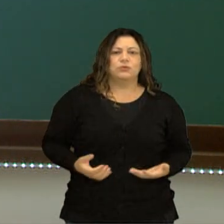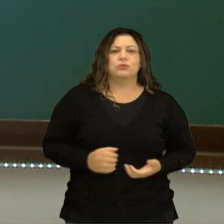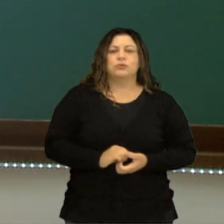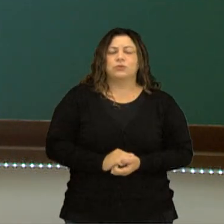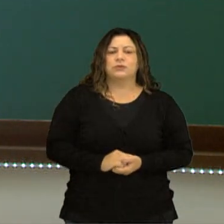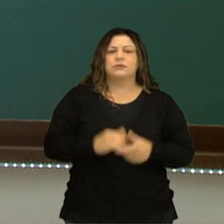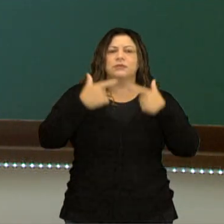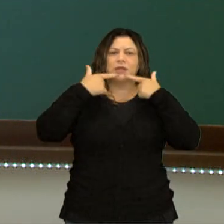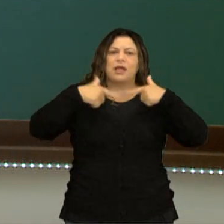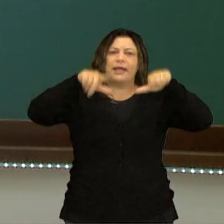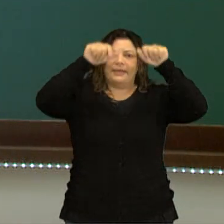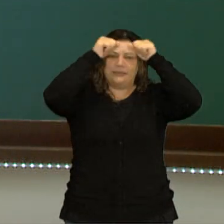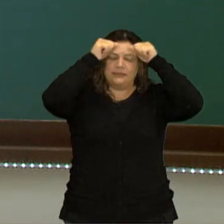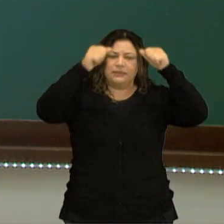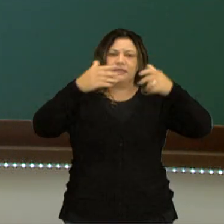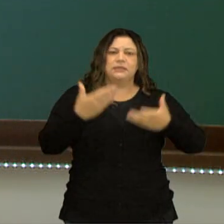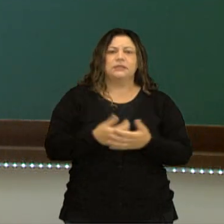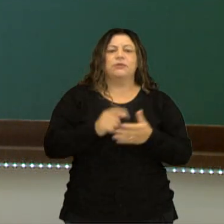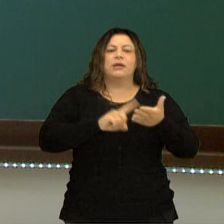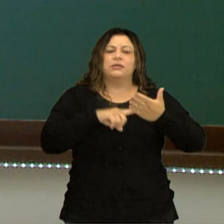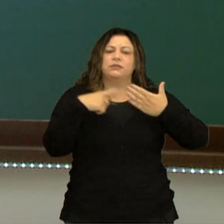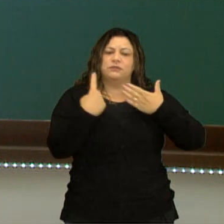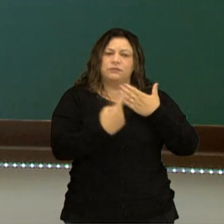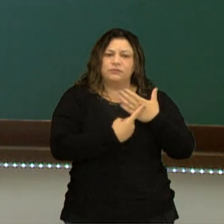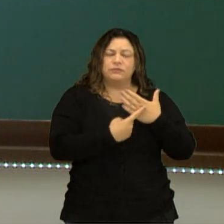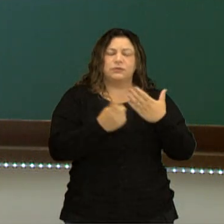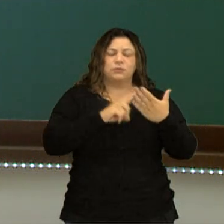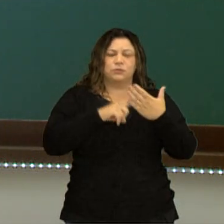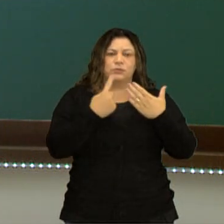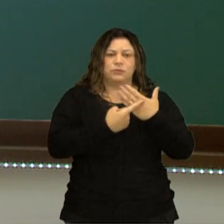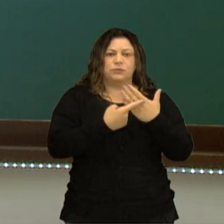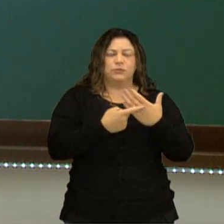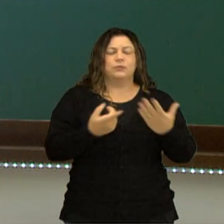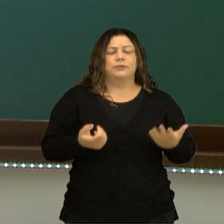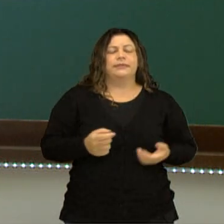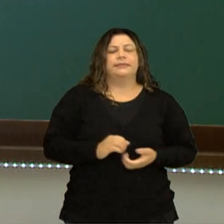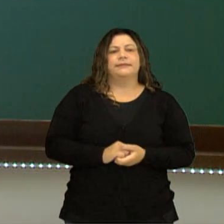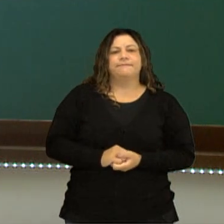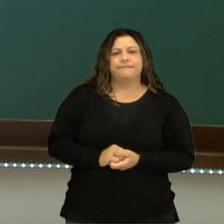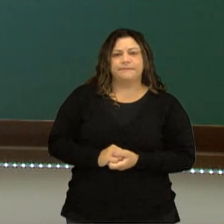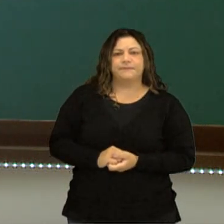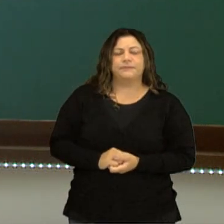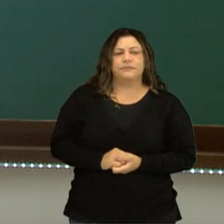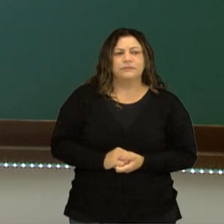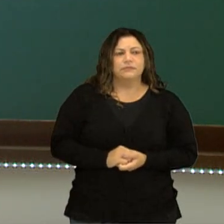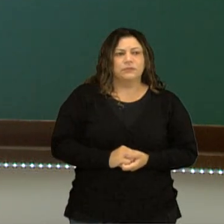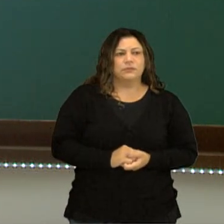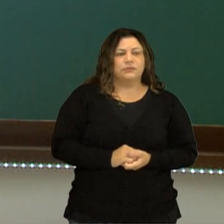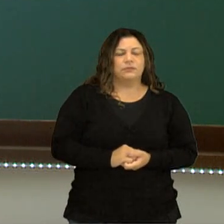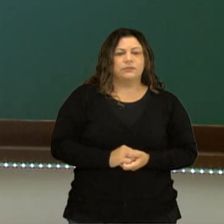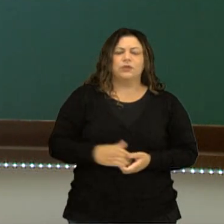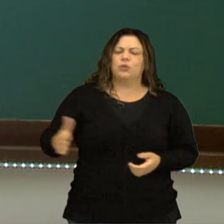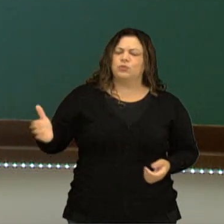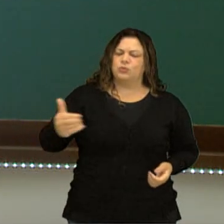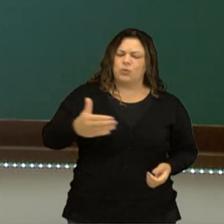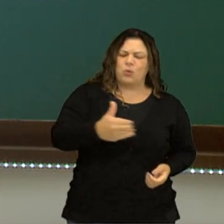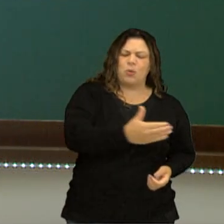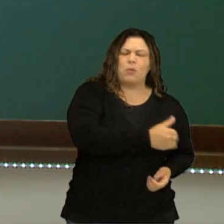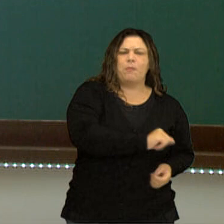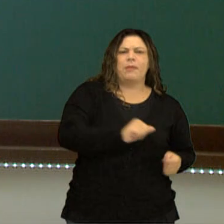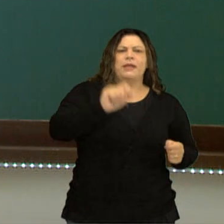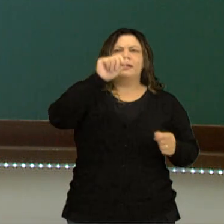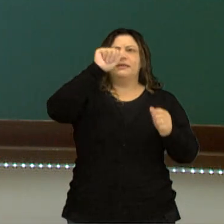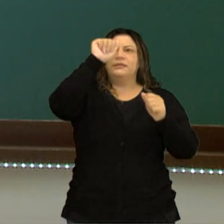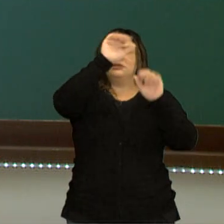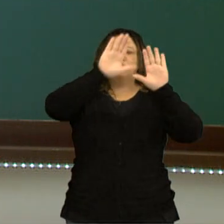essa linguagem figurada nesses versos. Temos. Então, sou peixe de ar, sou ave de mar.